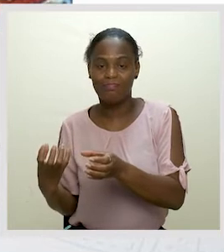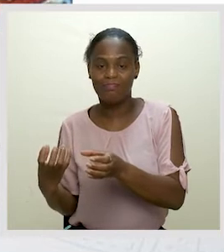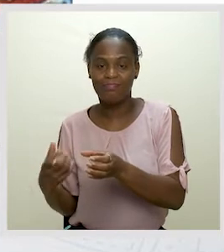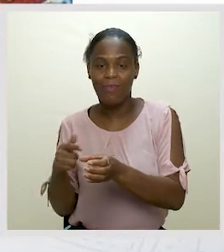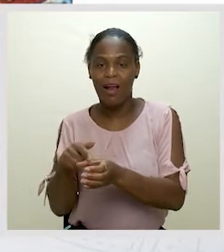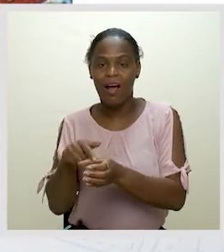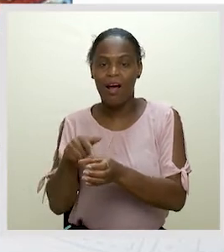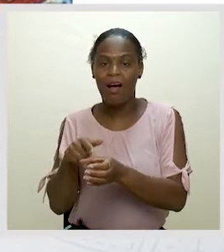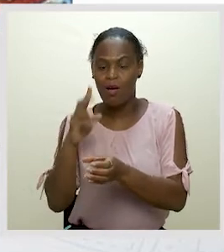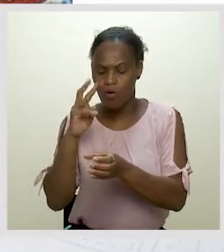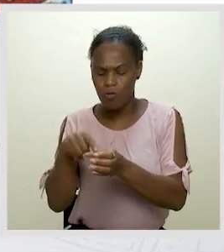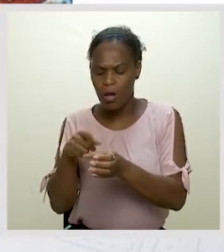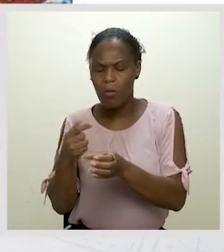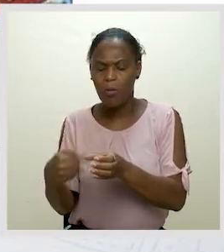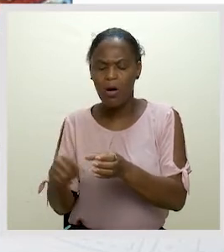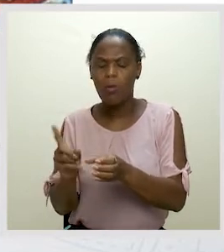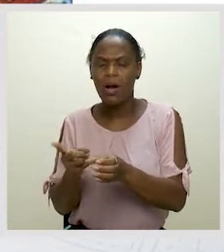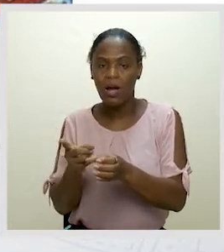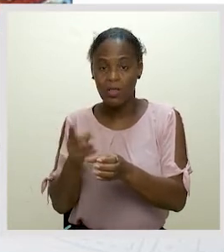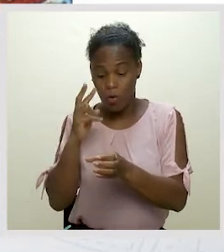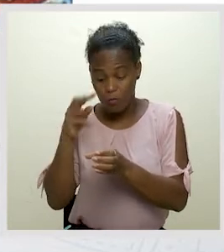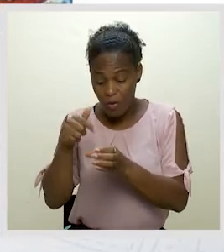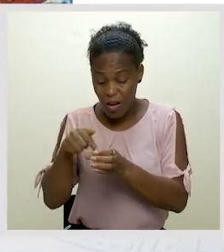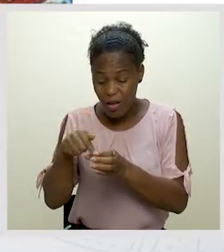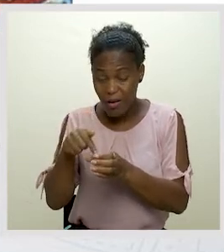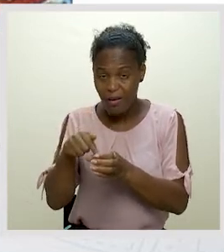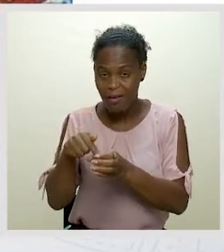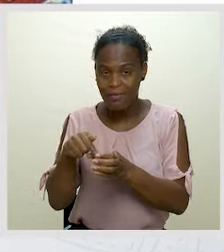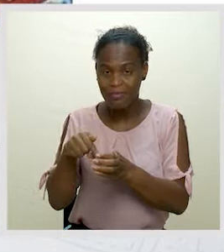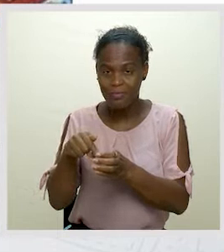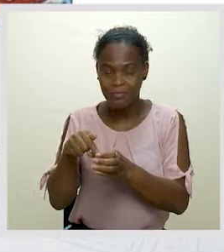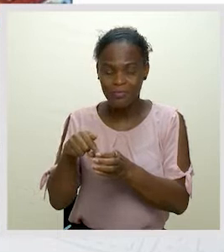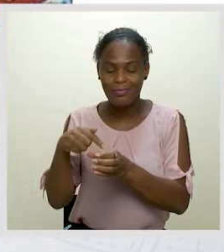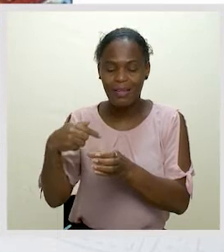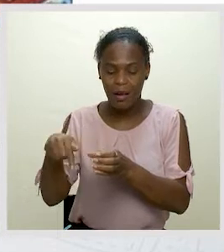aberta. E o que é que verificou? Verificou que houve